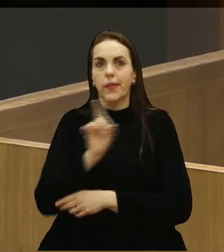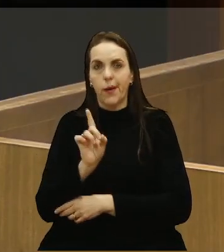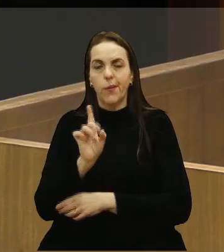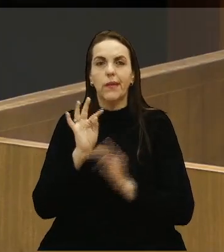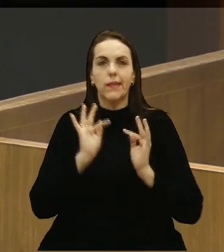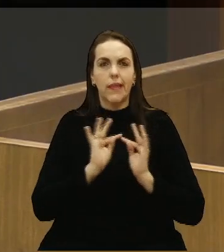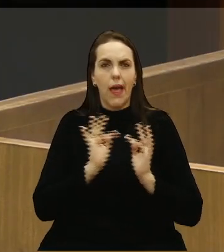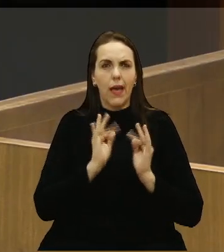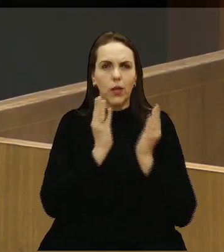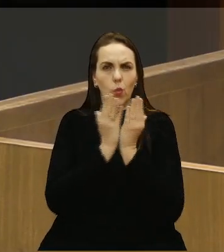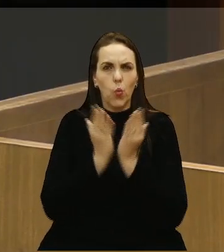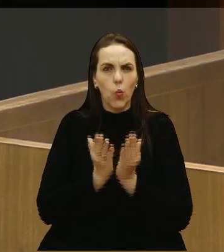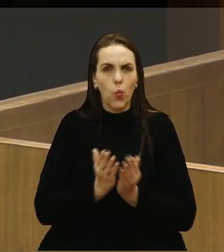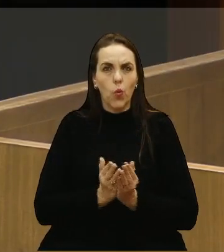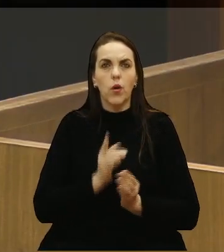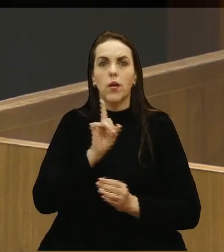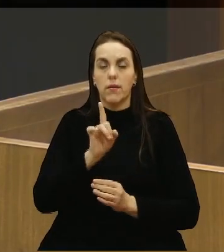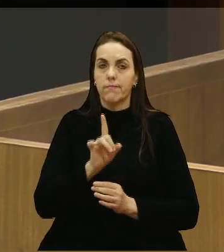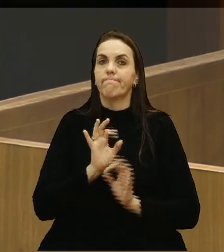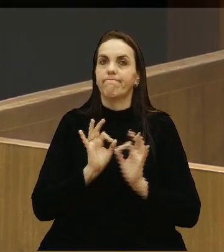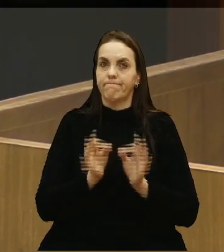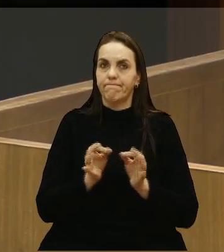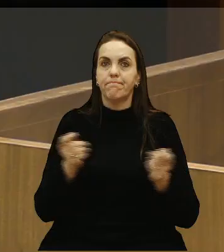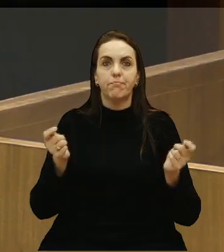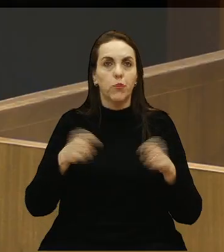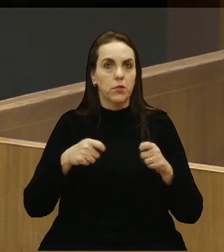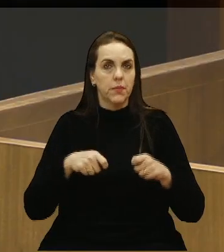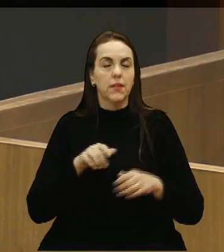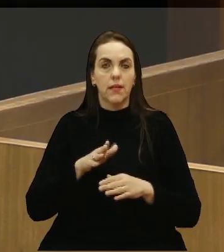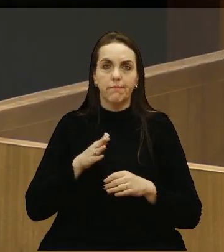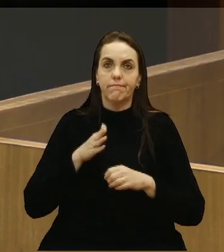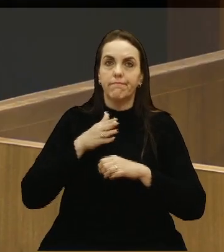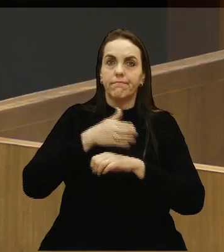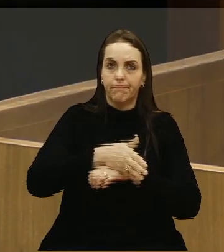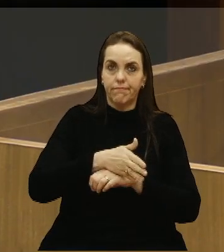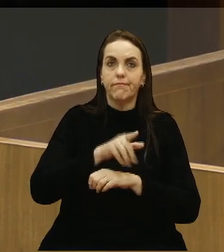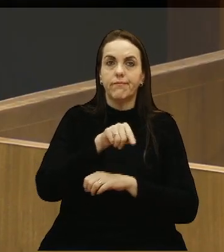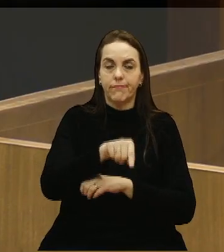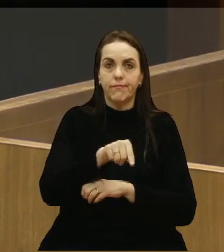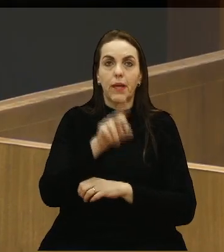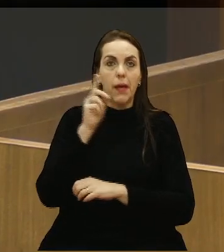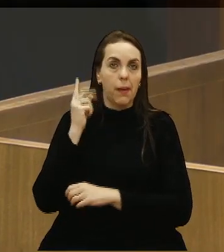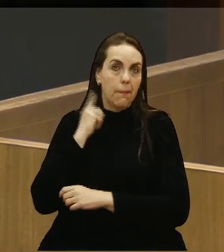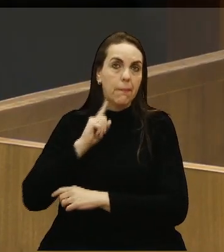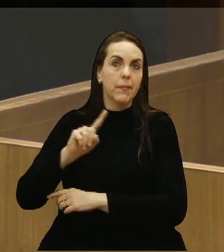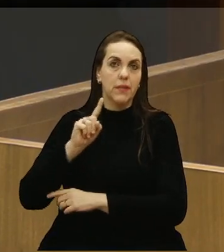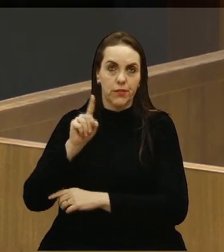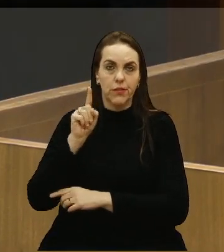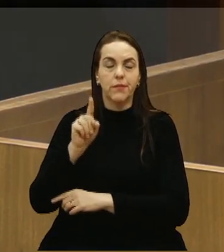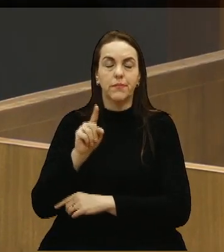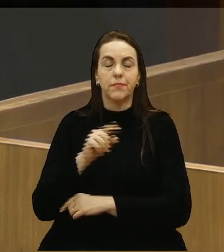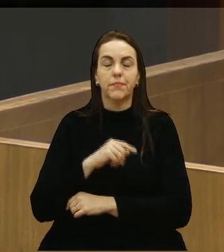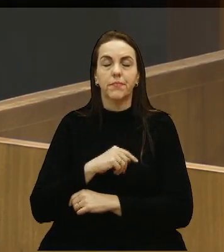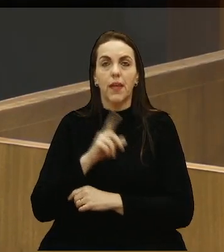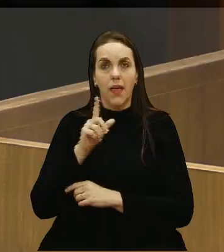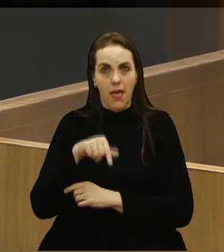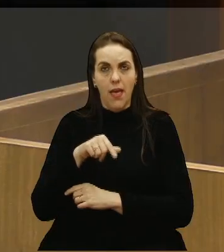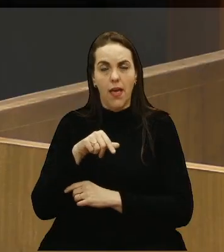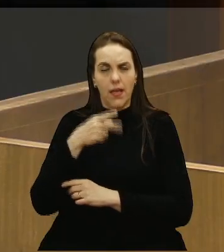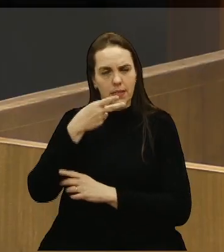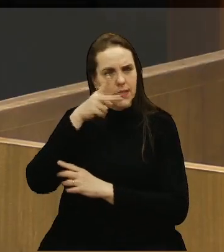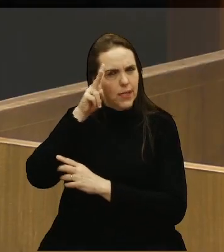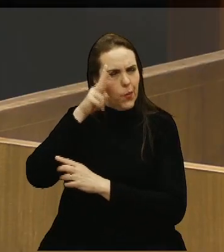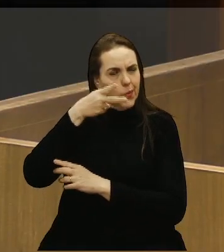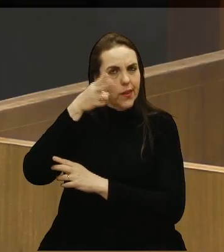culminou também da possibilidade da ida nossa a Belo Horizonte, que segunda-feira o Edson Nespolo,